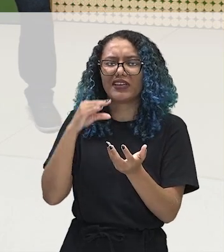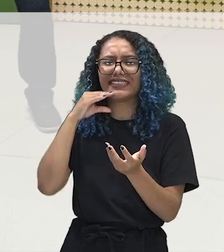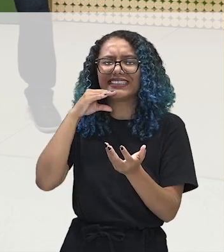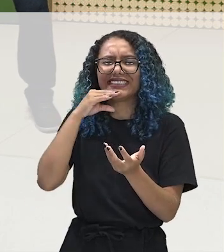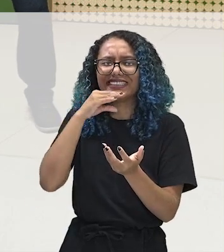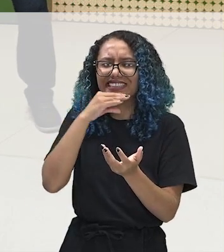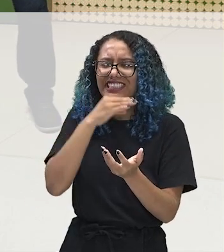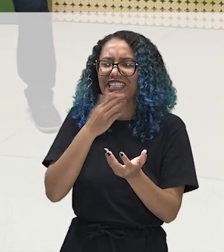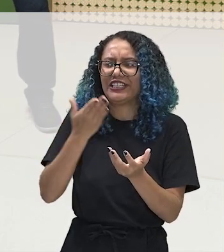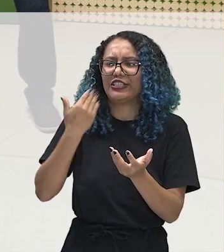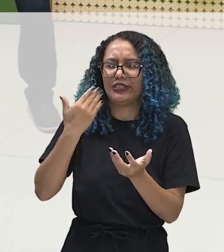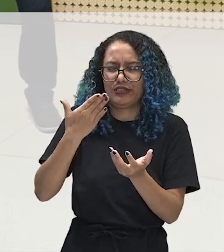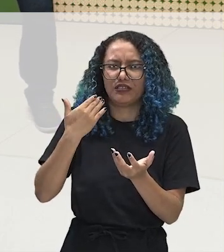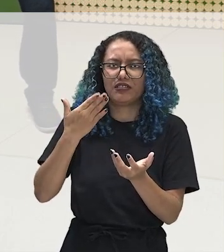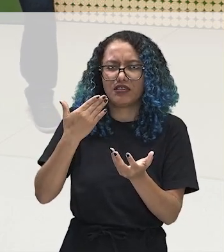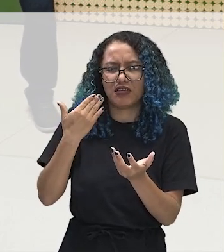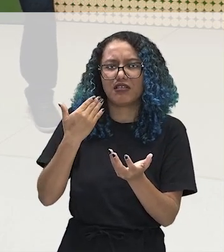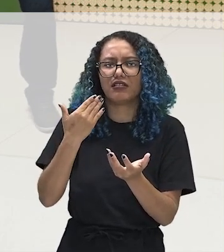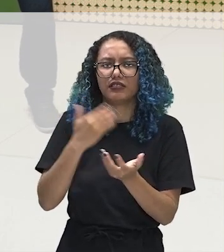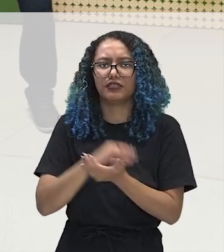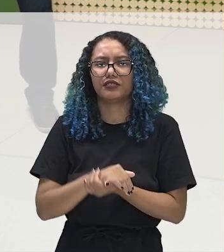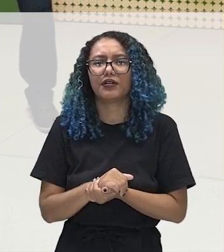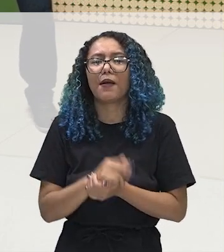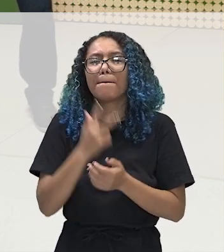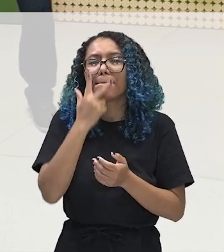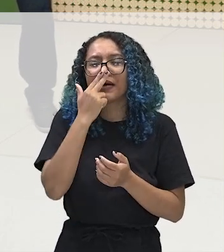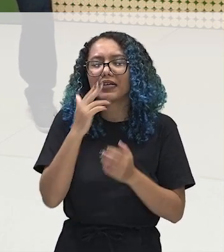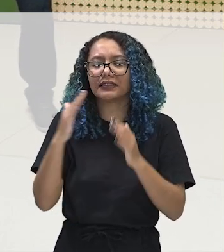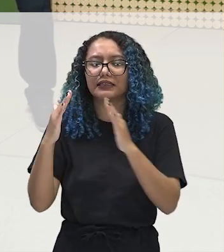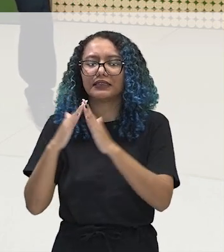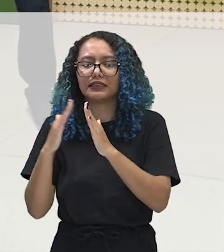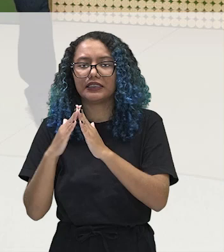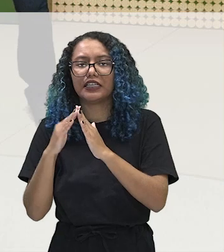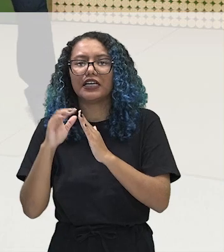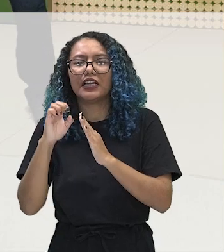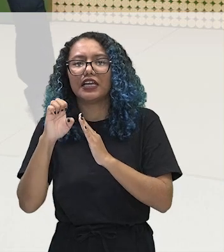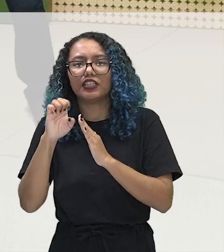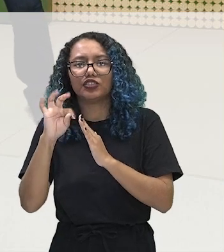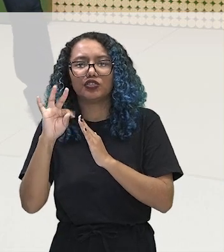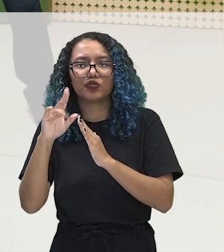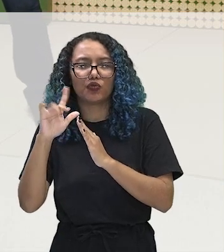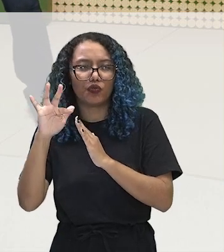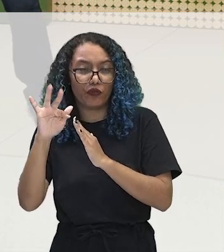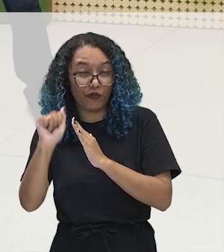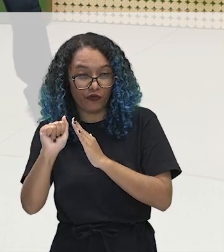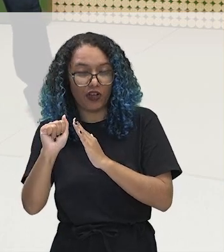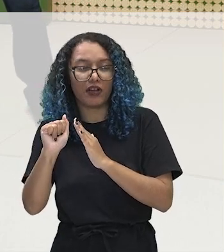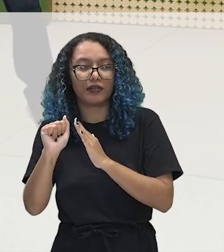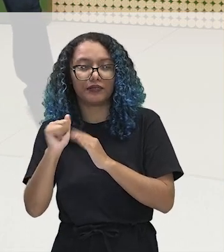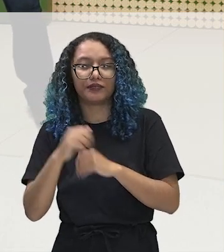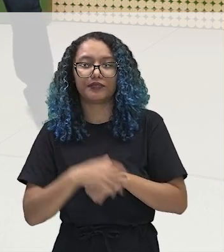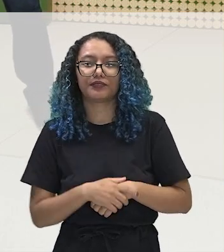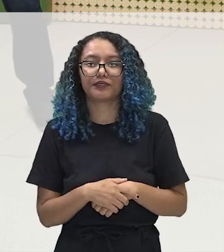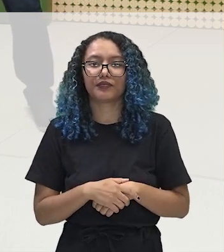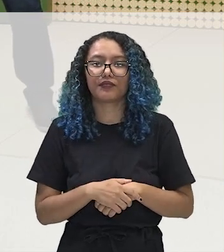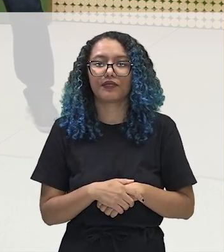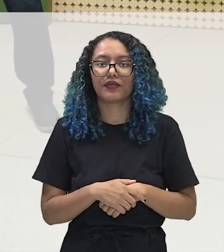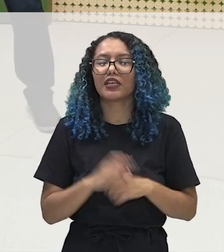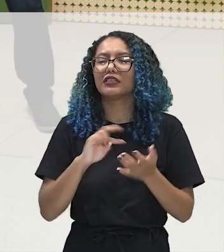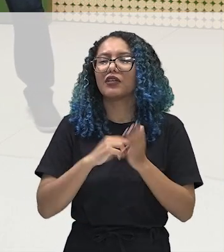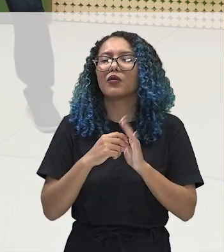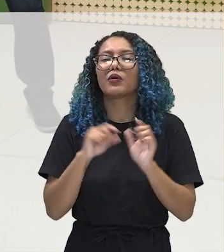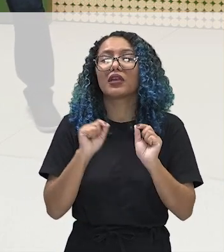se fosse uma estufa, tá, pessoal? Ou seja, a energia solar, a